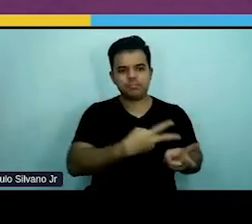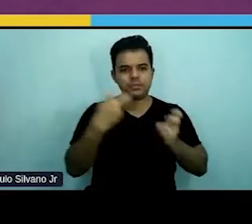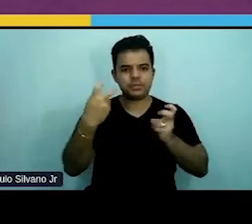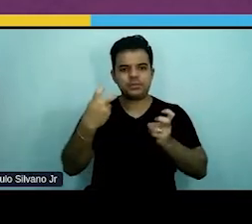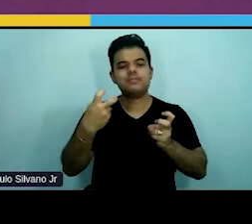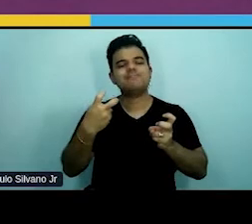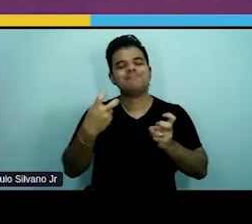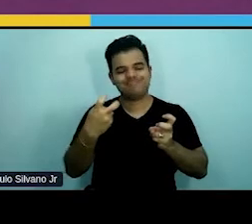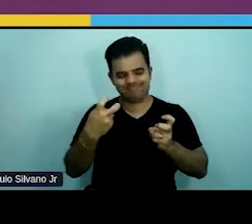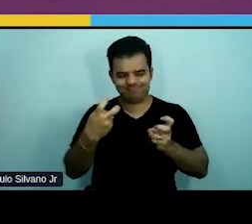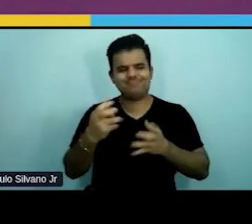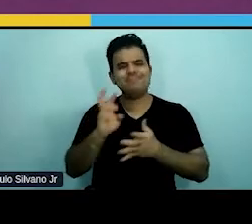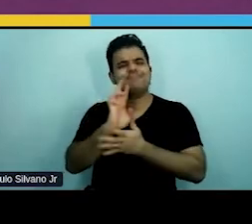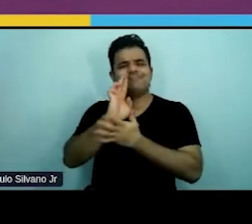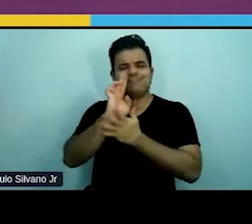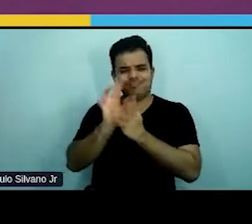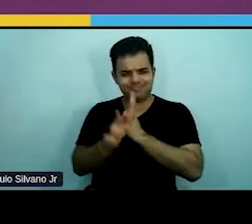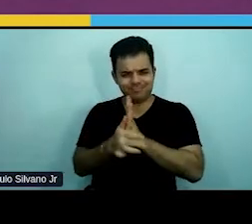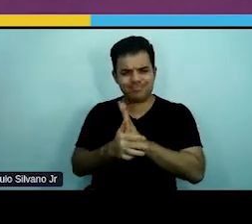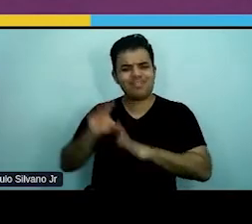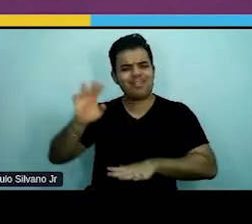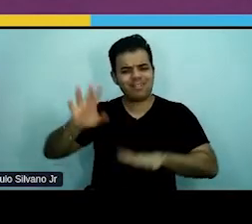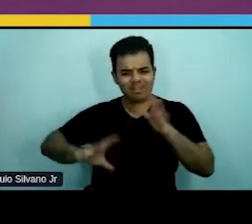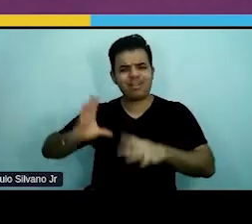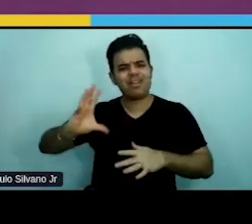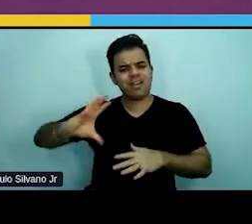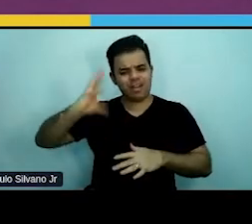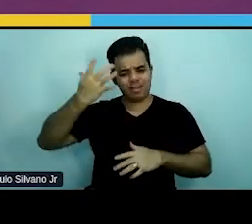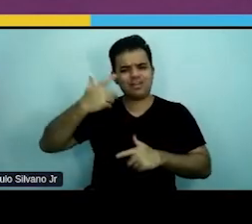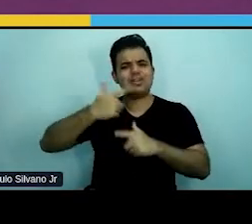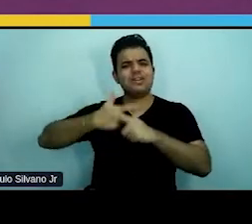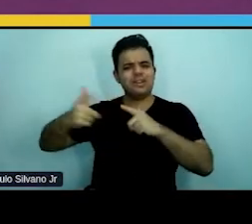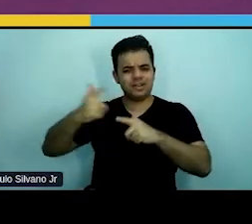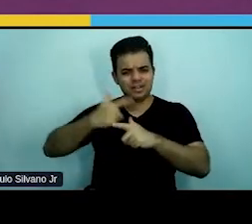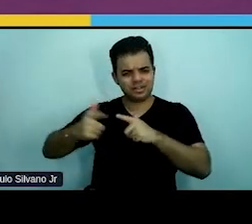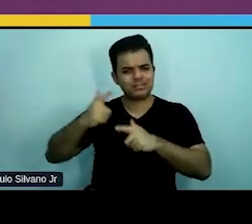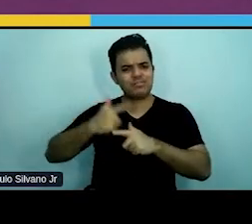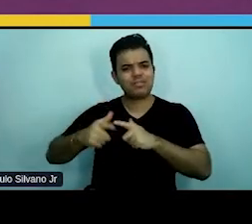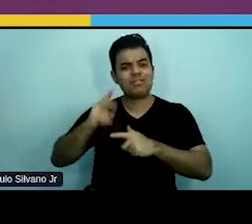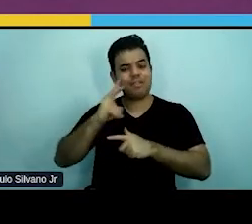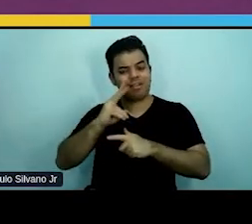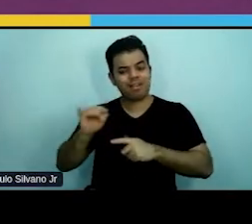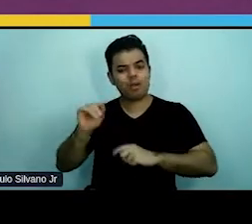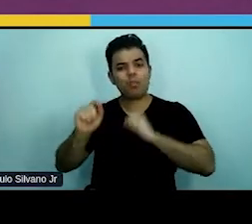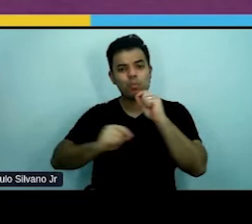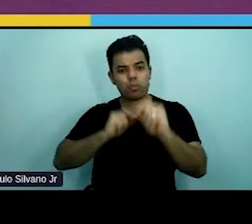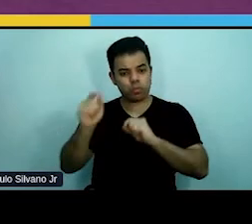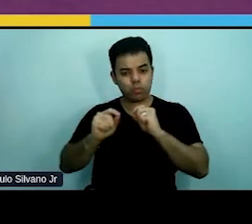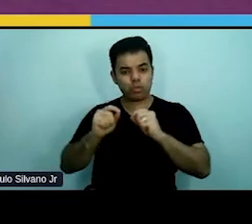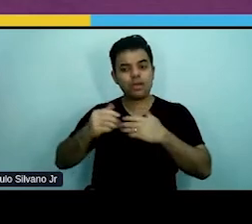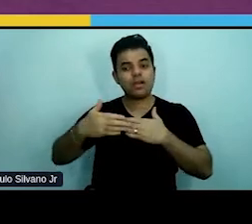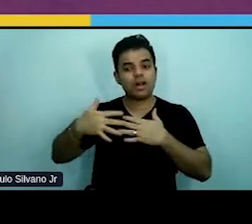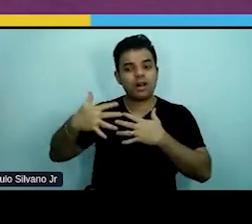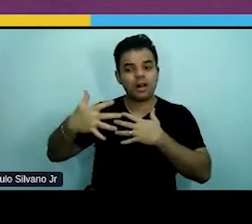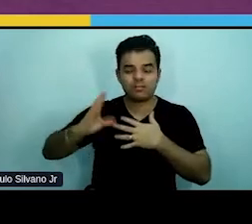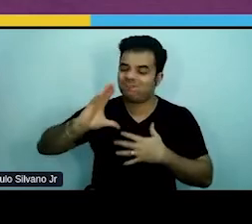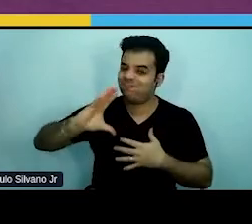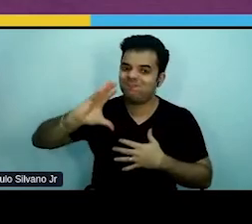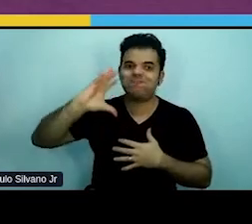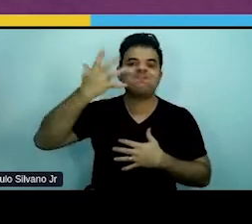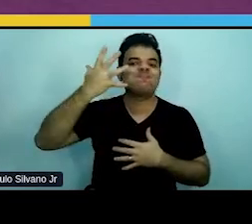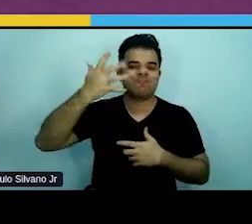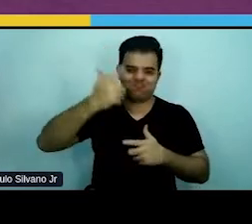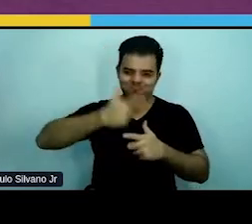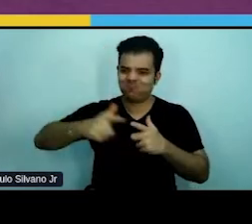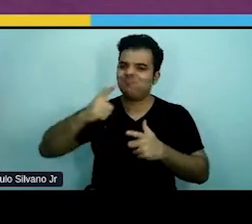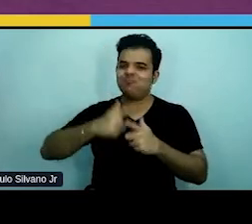dentre outros fatores que podem causar esse tipo de problema, né? Vale destacar aqui que um dos fatores principais que